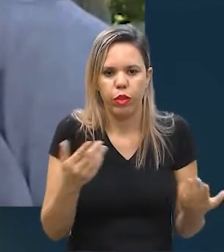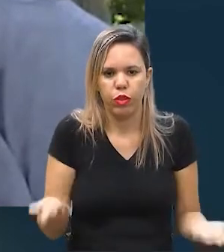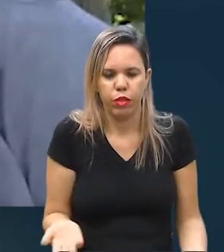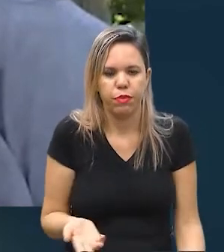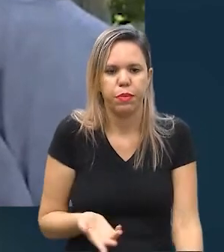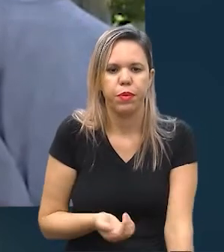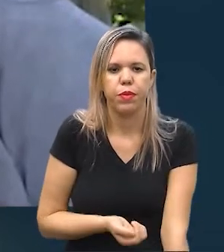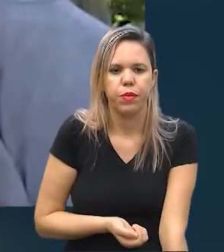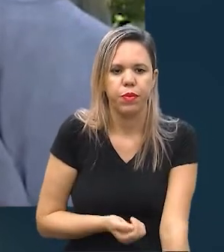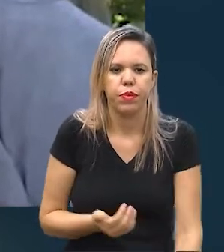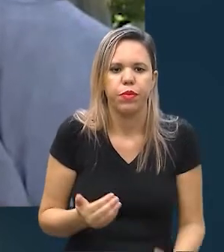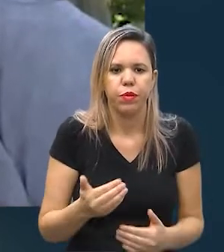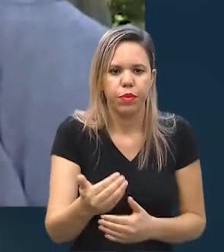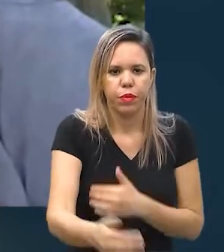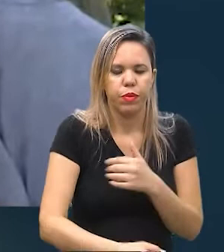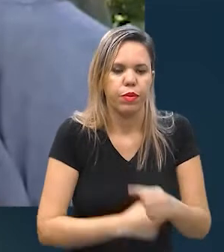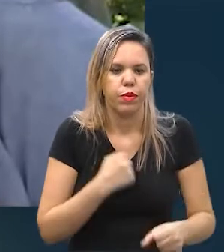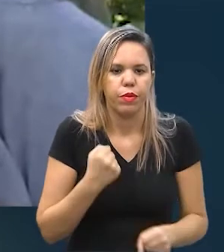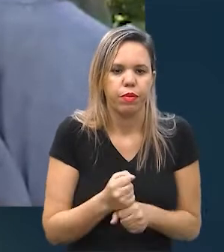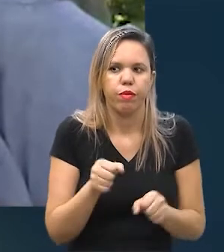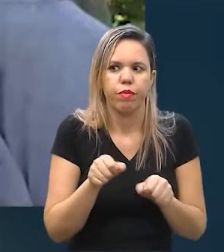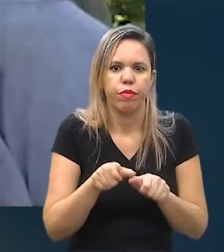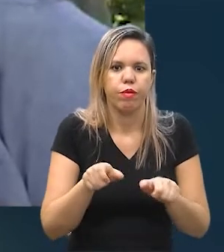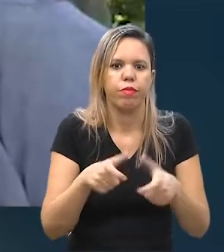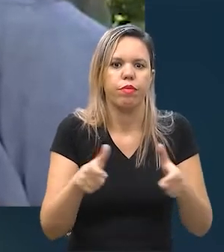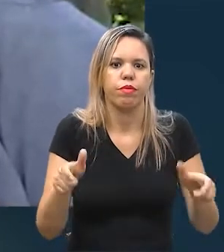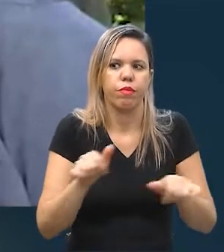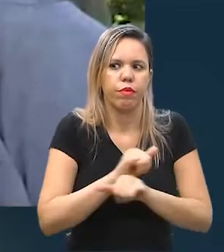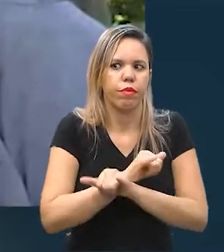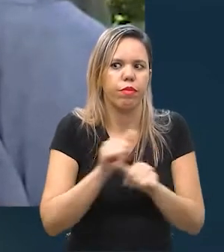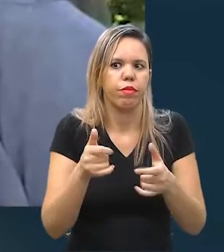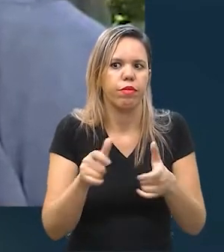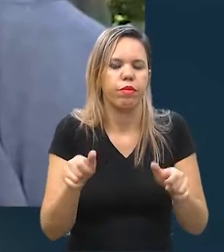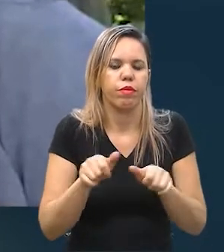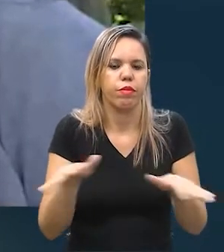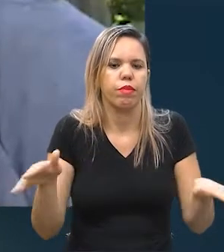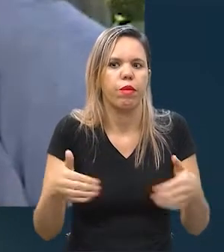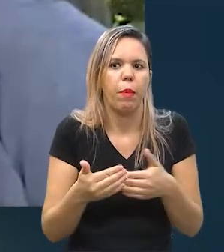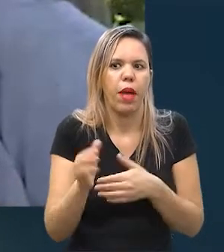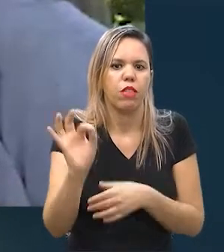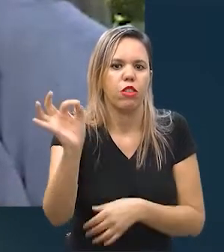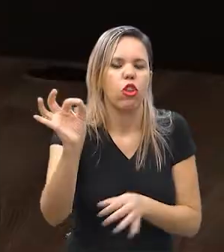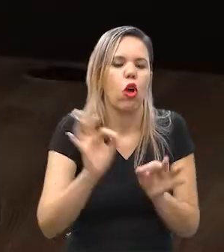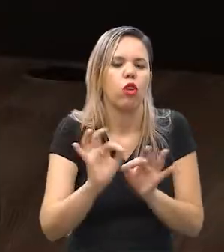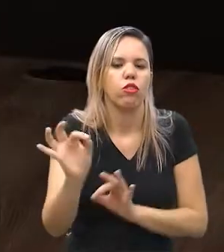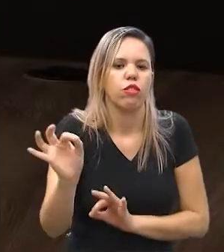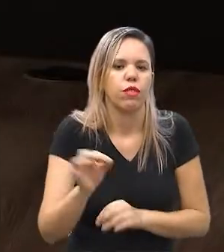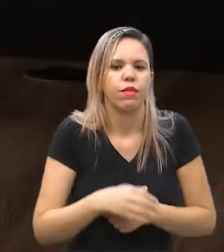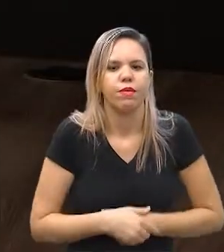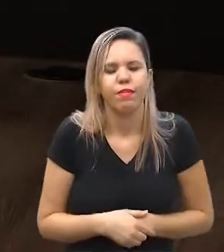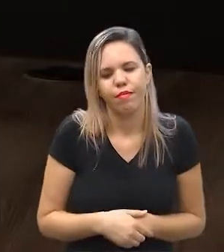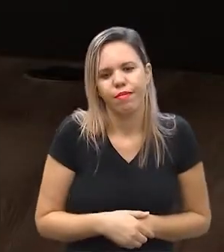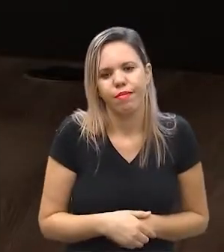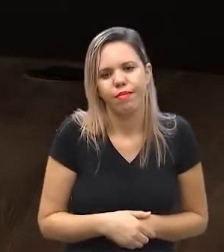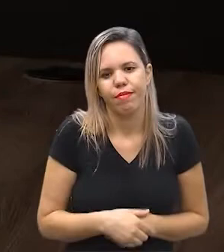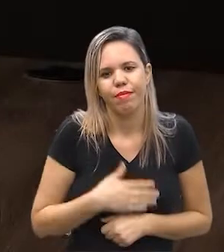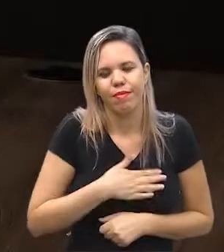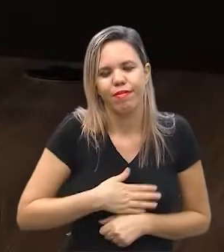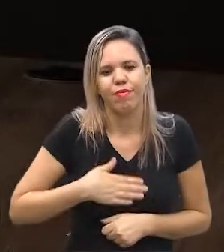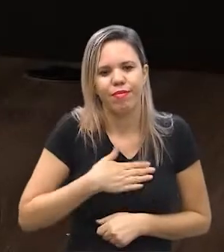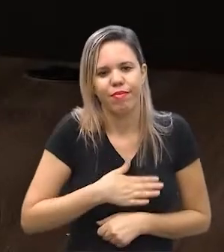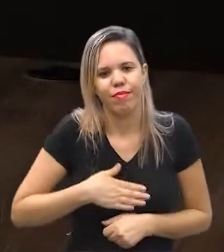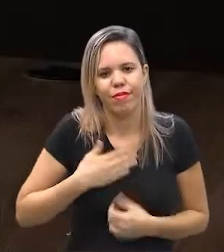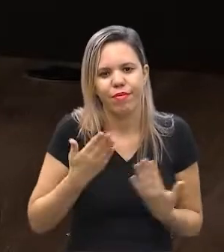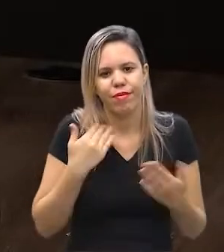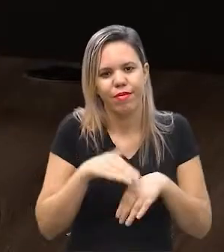é para o próximo ano expandir e ir para um pouquinho mais longe. Meninas, olha, é um prazer